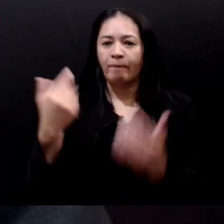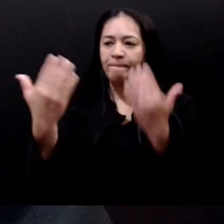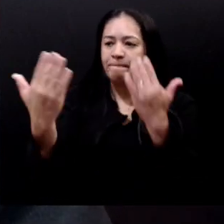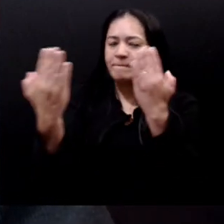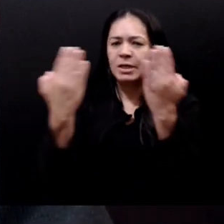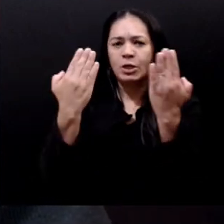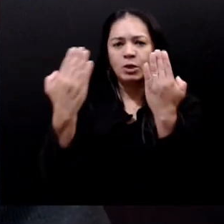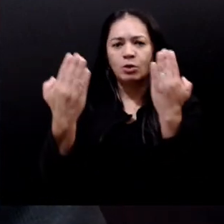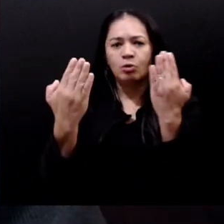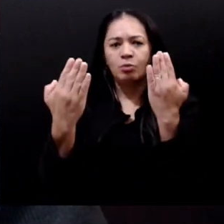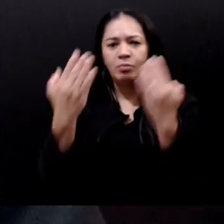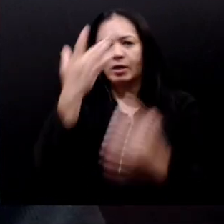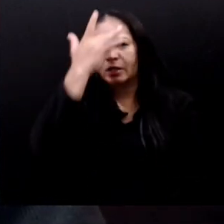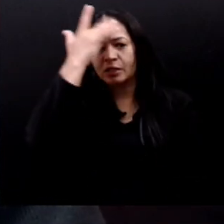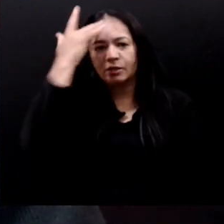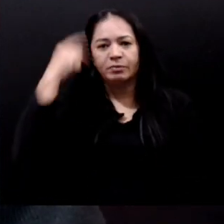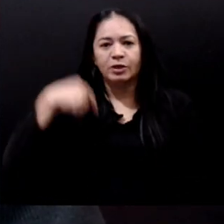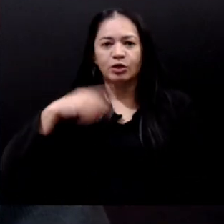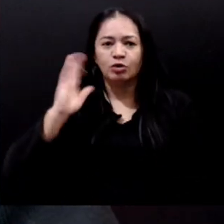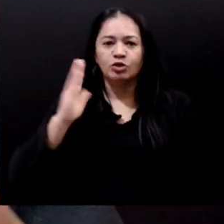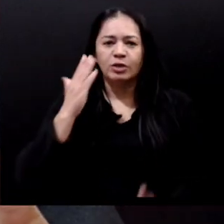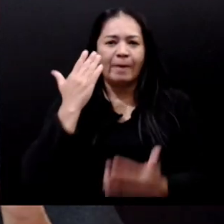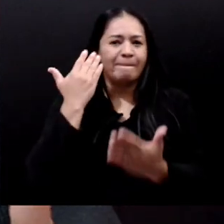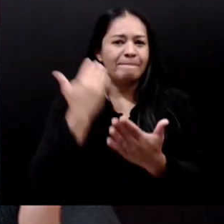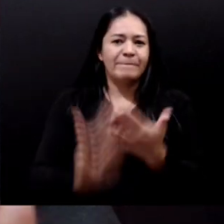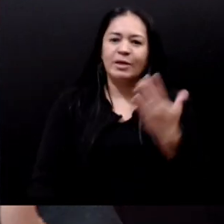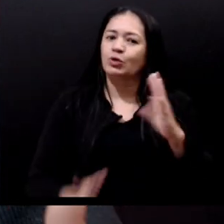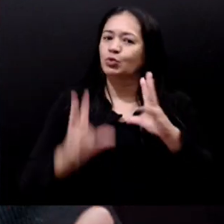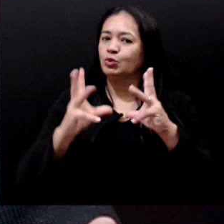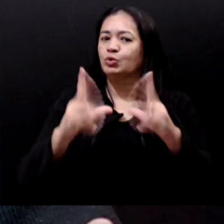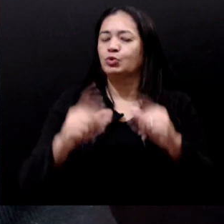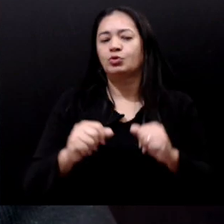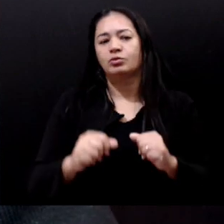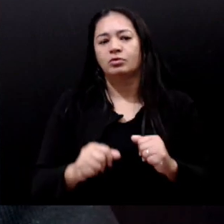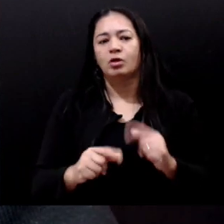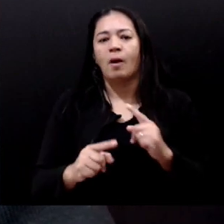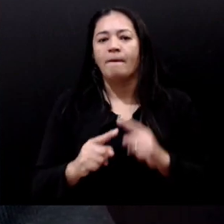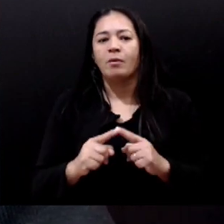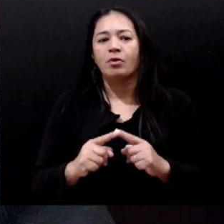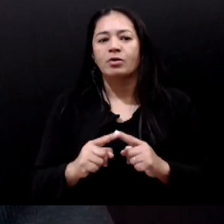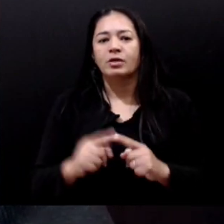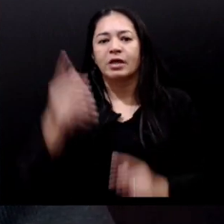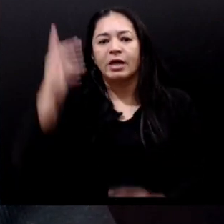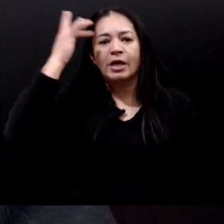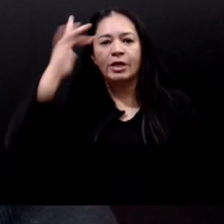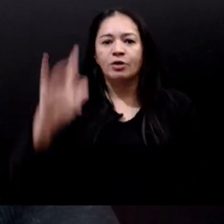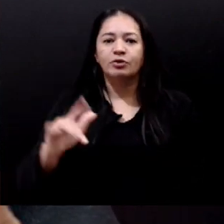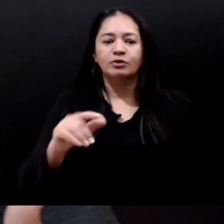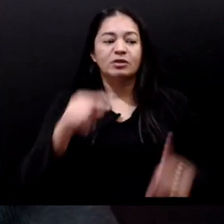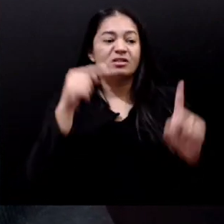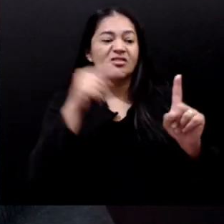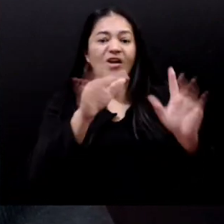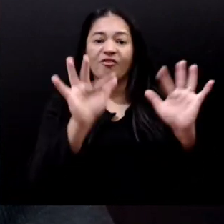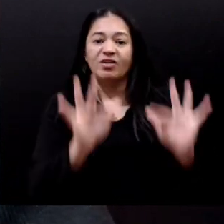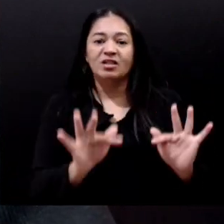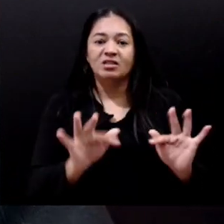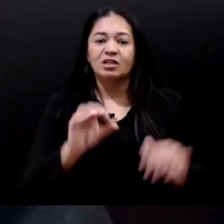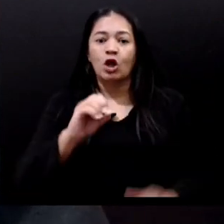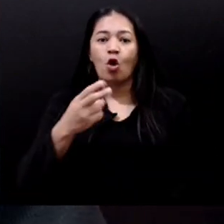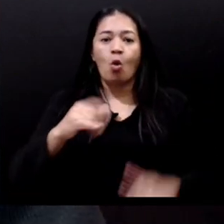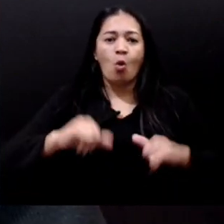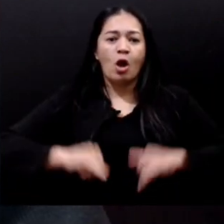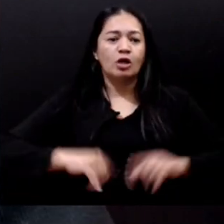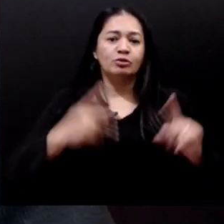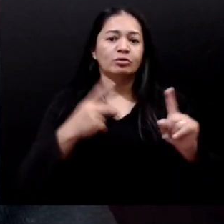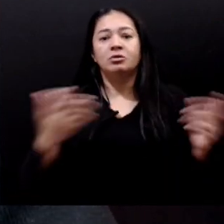estou perdendo em todos os sentidos. Porque eu não sei exatamente a dor dele ou a felicidade dele, né, aquele momento que ele se sente feliz ou não. Então não